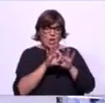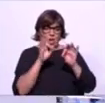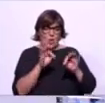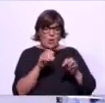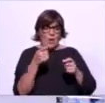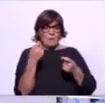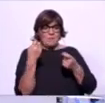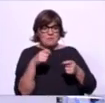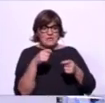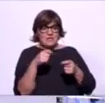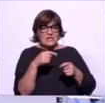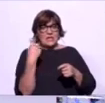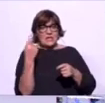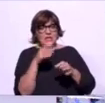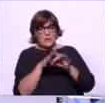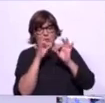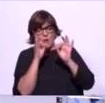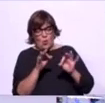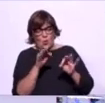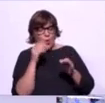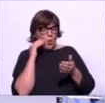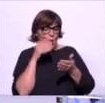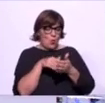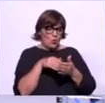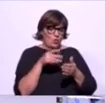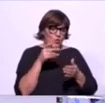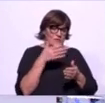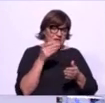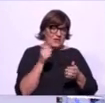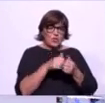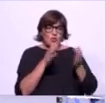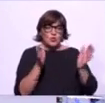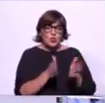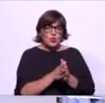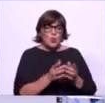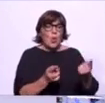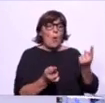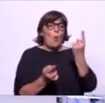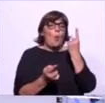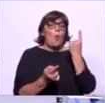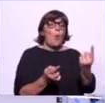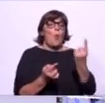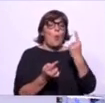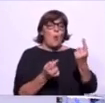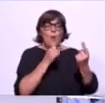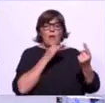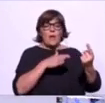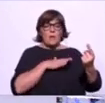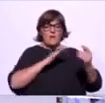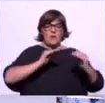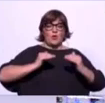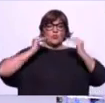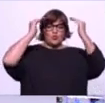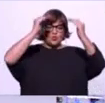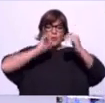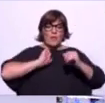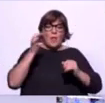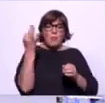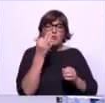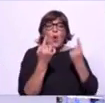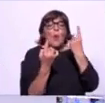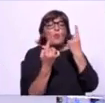convergência das duas presidências, em todos eles, não há um único em que o Benfica seja superior ao Futebol Clube do Porto.